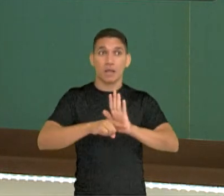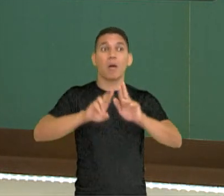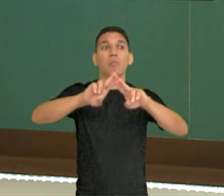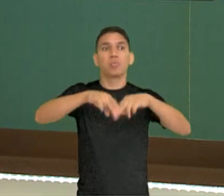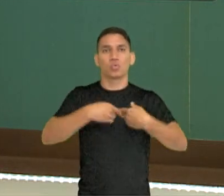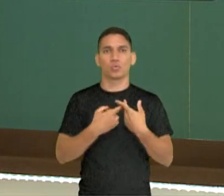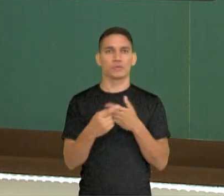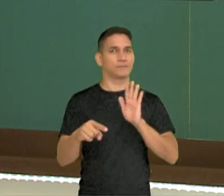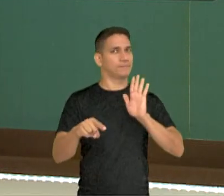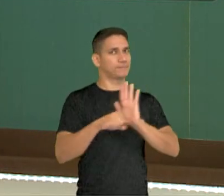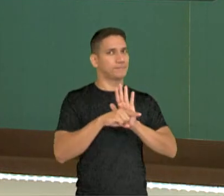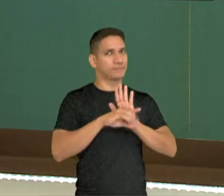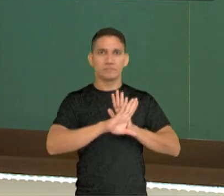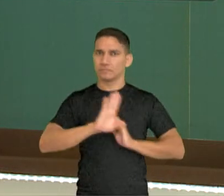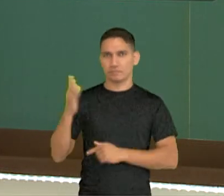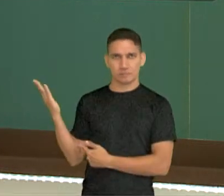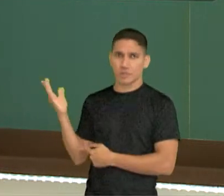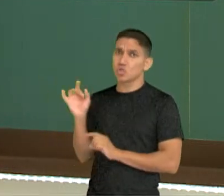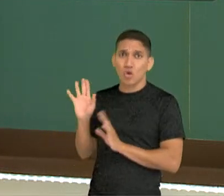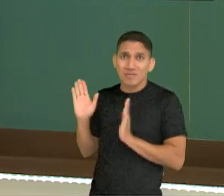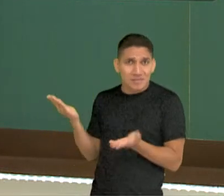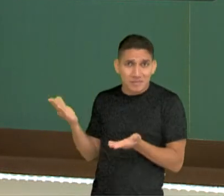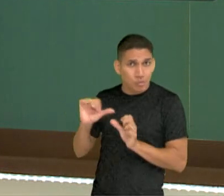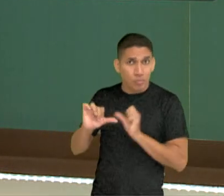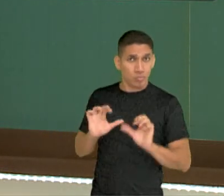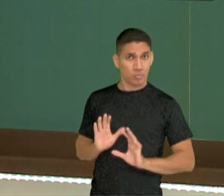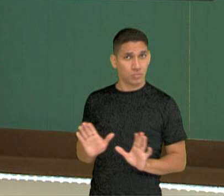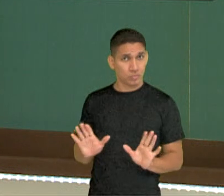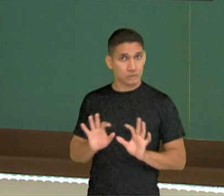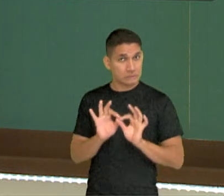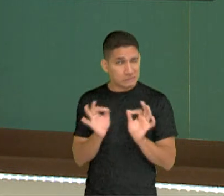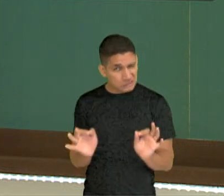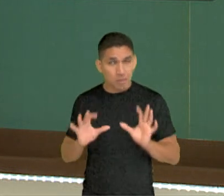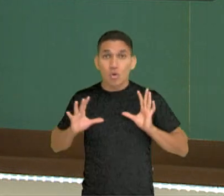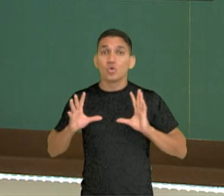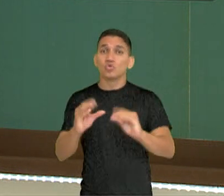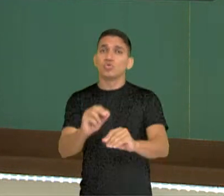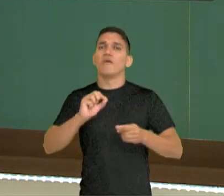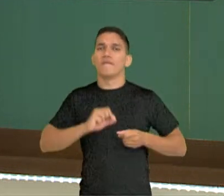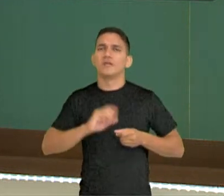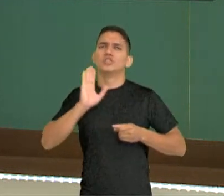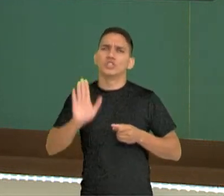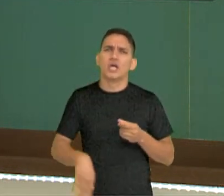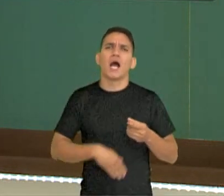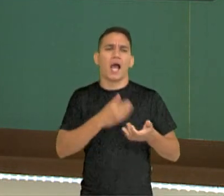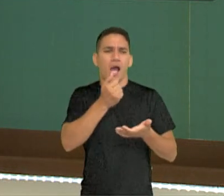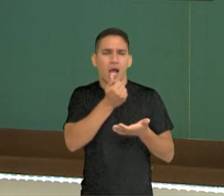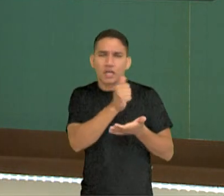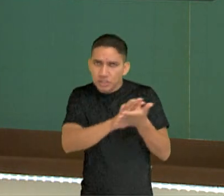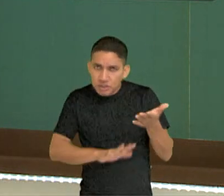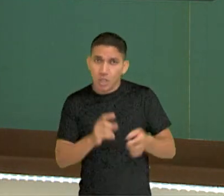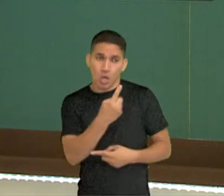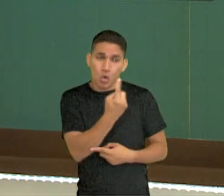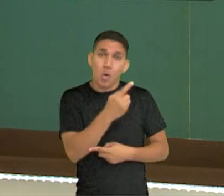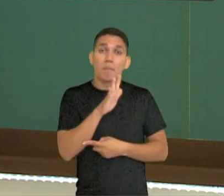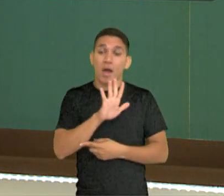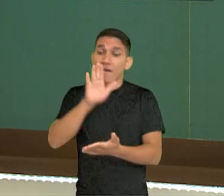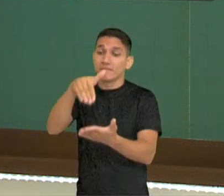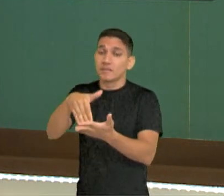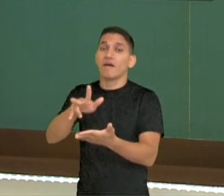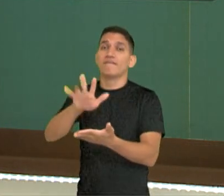sinal negativo. Só vai mudar isso, tá? Você vai fazer tudo o que foi feito no primeiro exercício, só que no final vai colocar